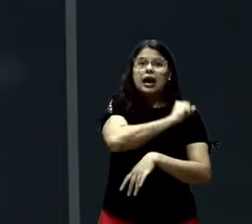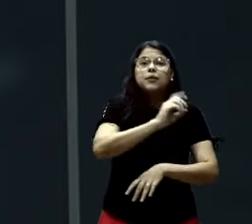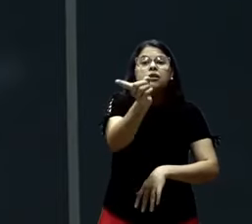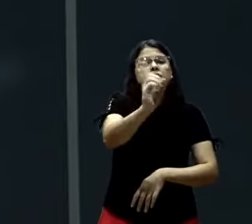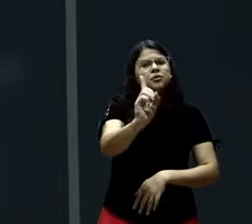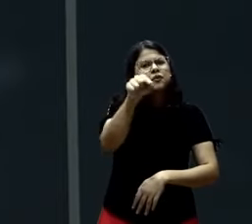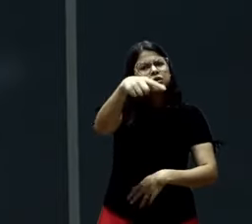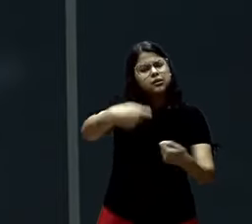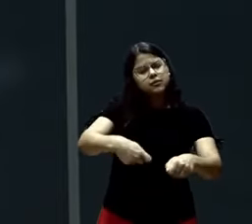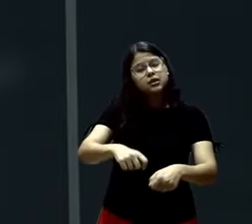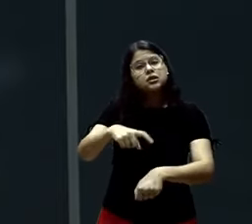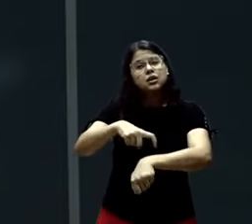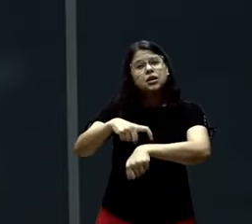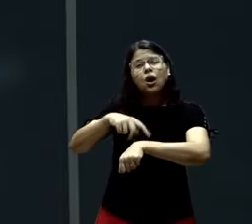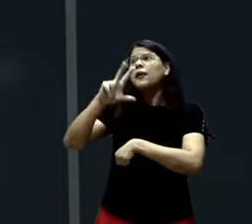Deus.